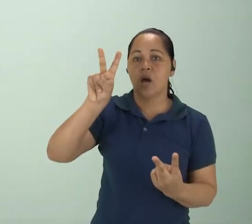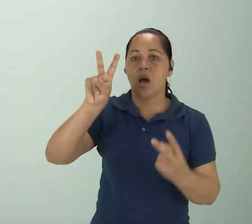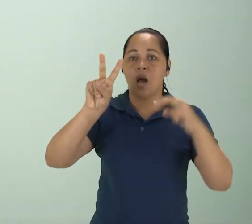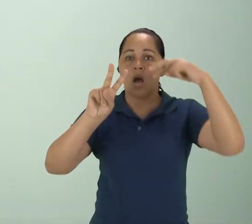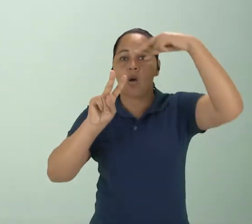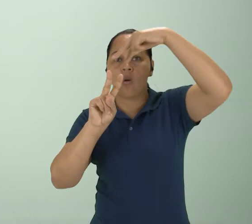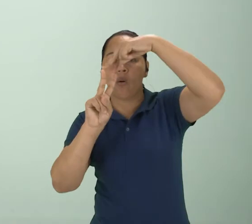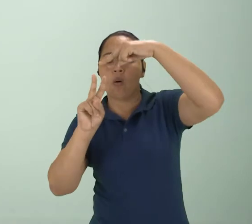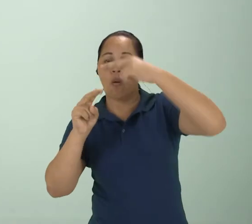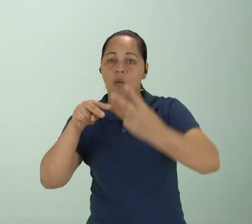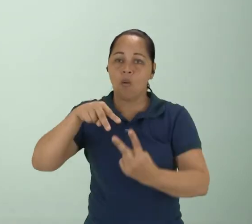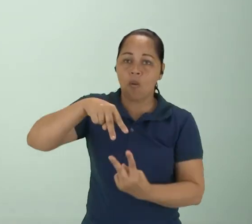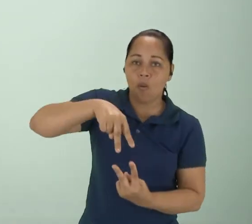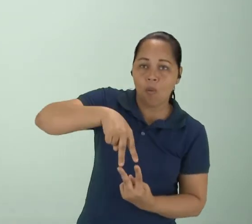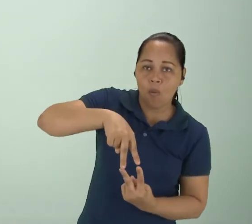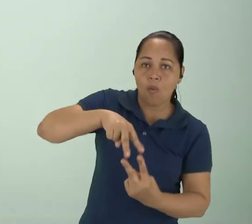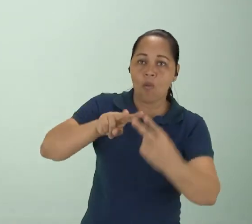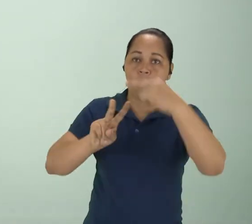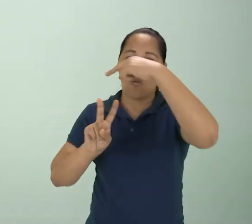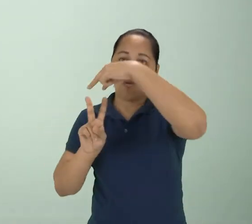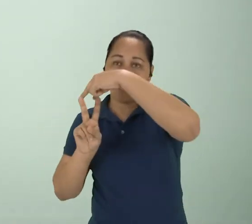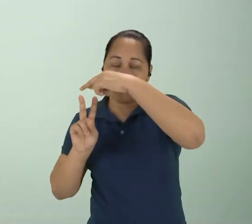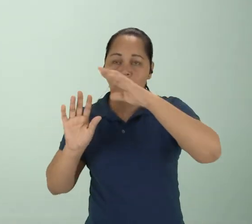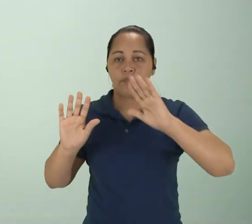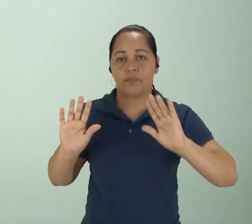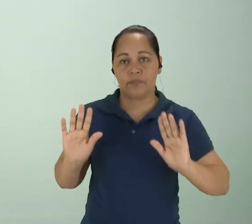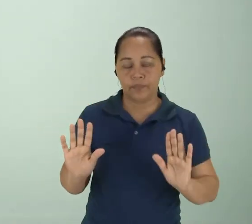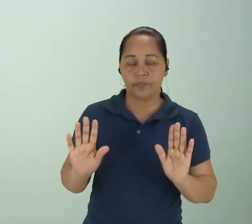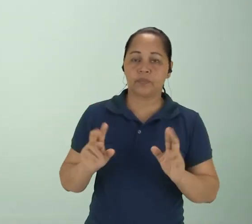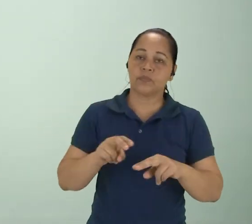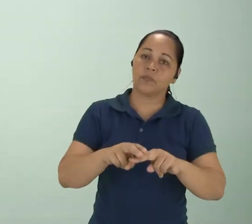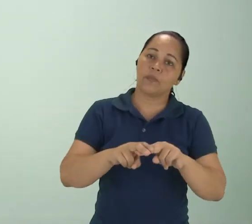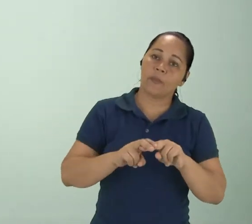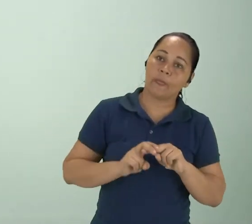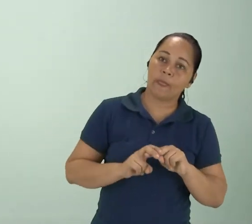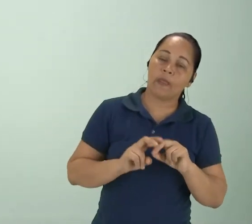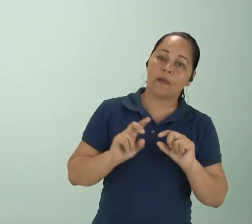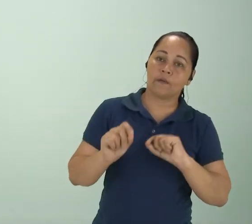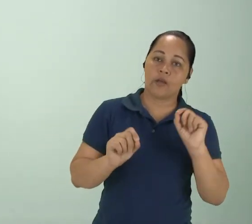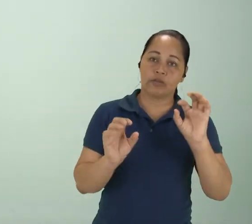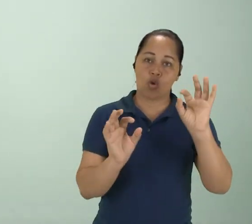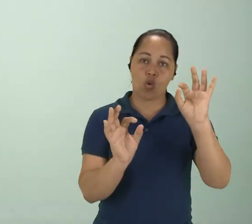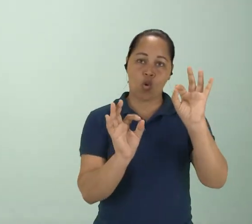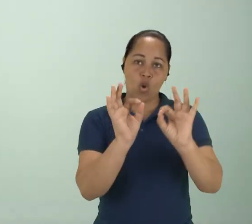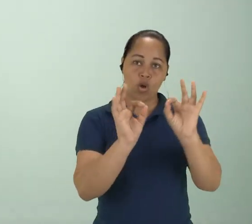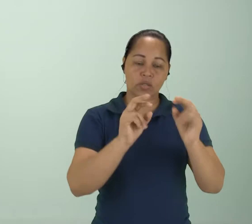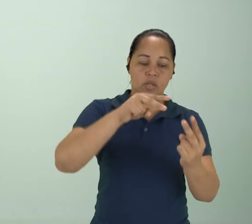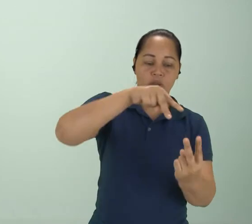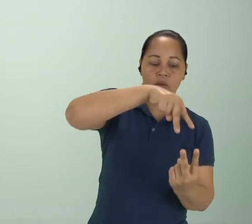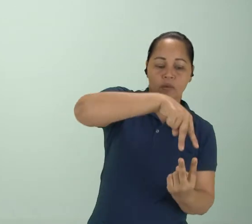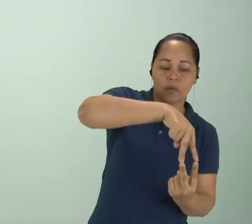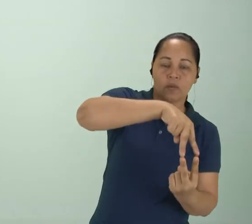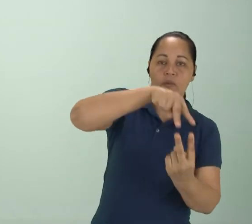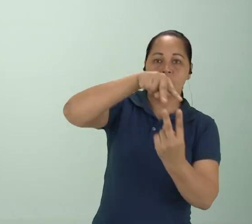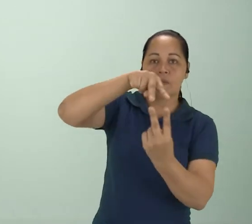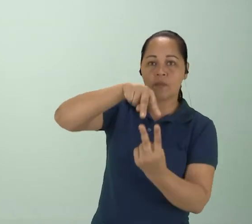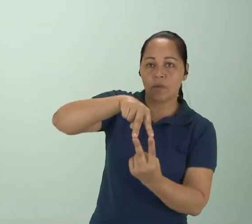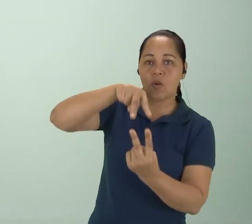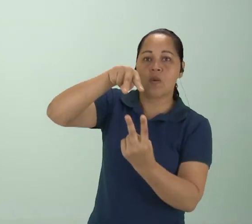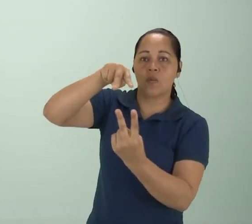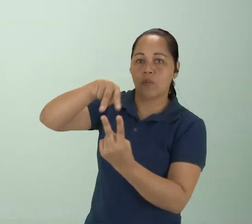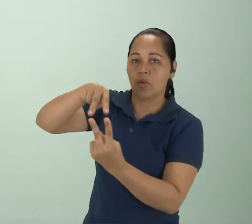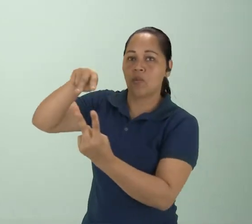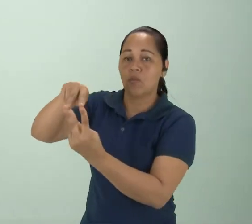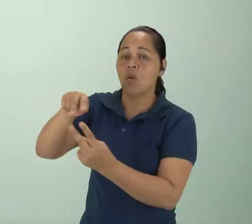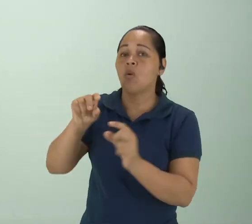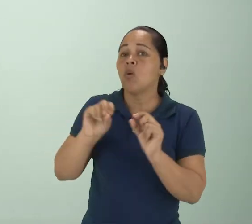cromátides vão se separar no processo de divisão. Então eu vou condensar, eu vou organizar esse material genético de uma forma